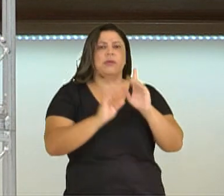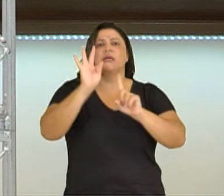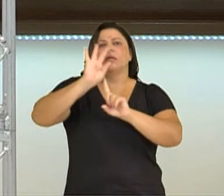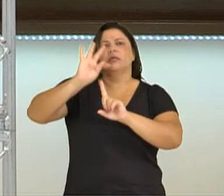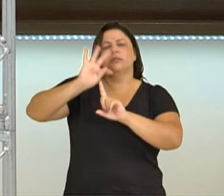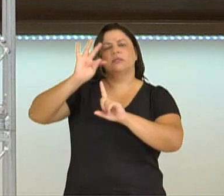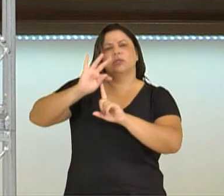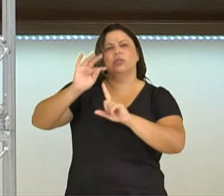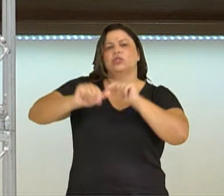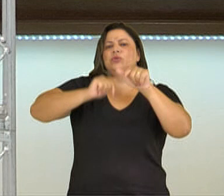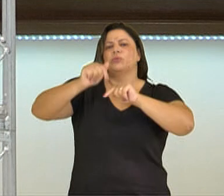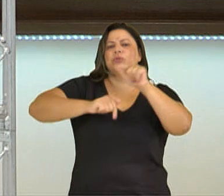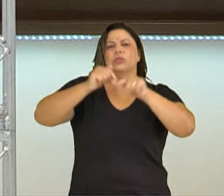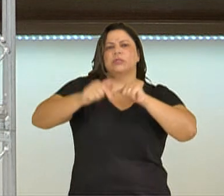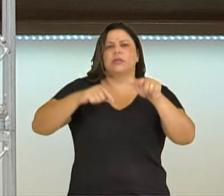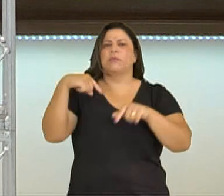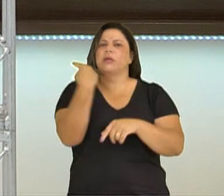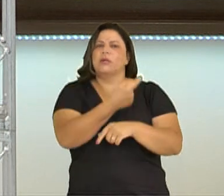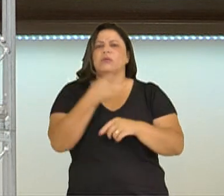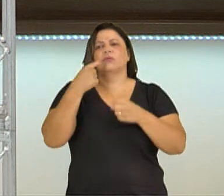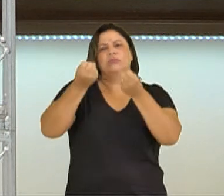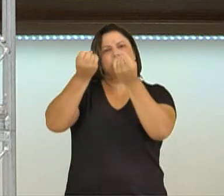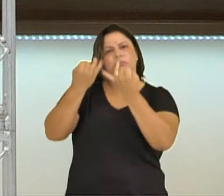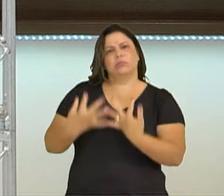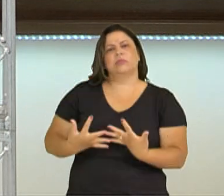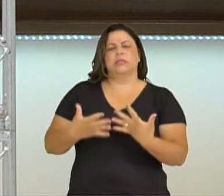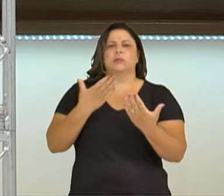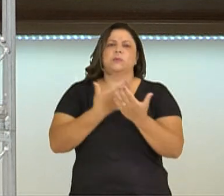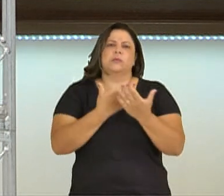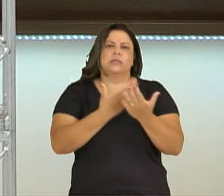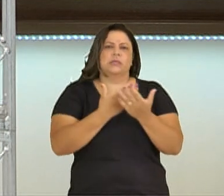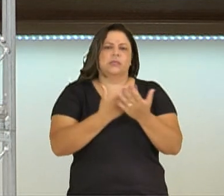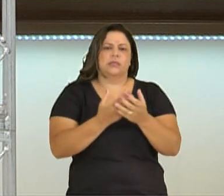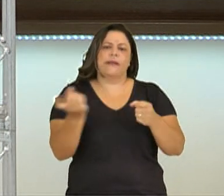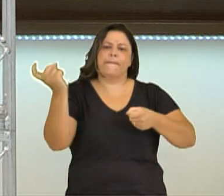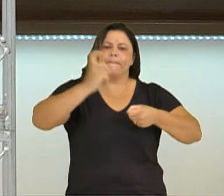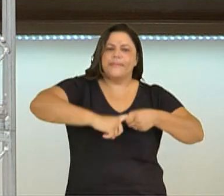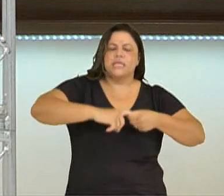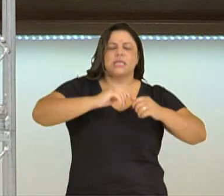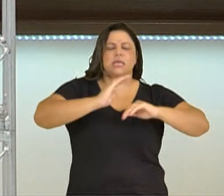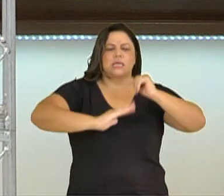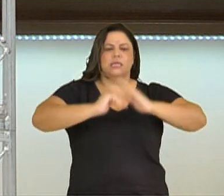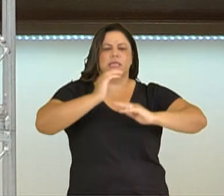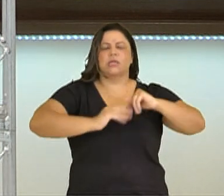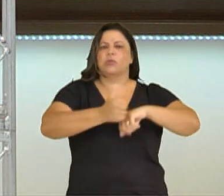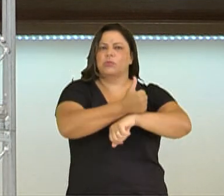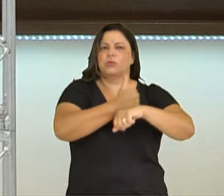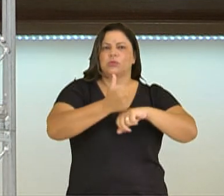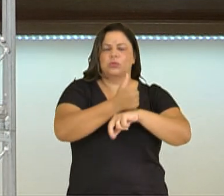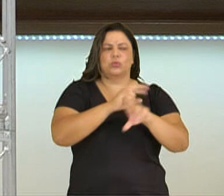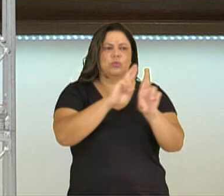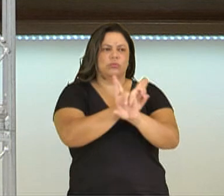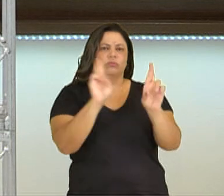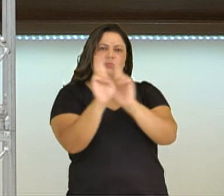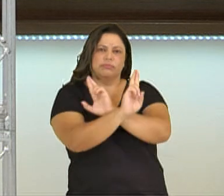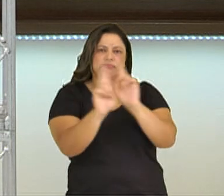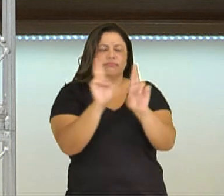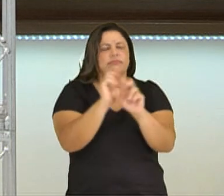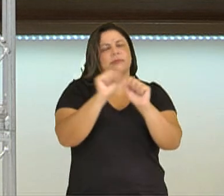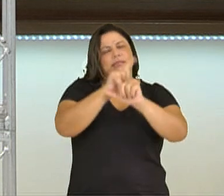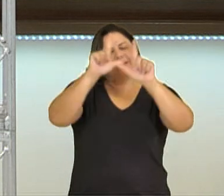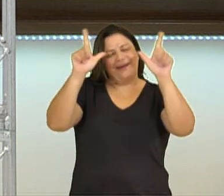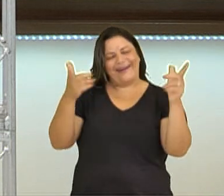de atividade das que nós falamos na nossa aula pertencem a essas profissões que vocês relacionaram. Claro que vocês devem ter